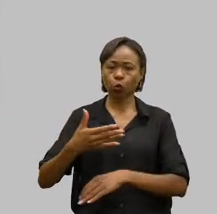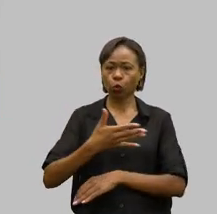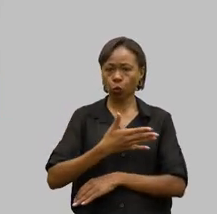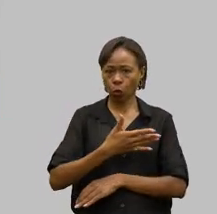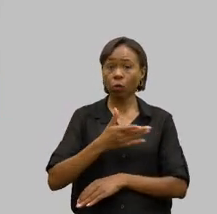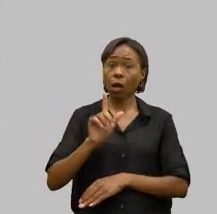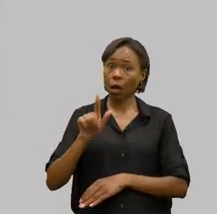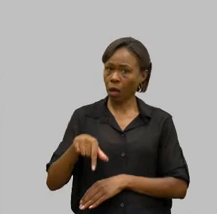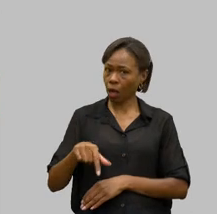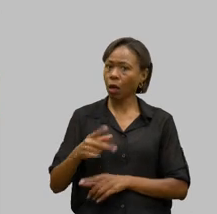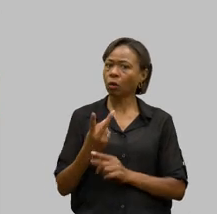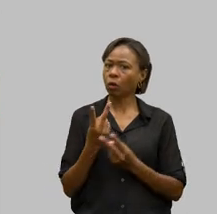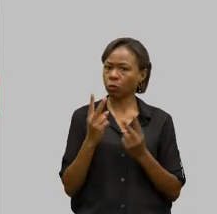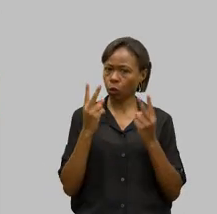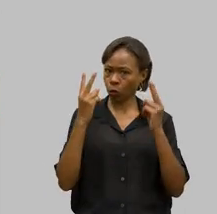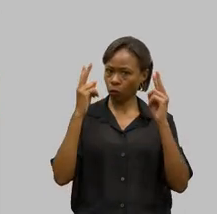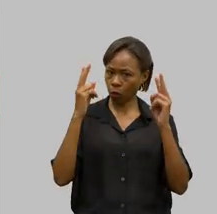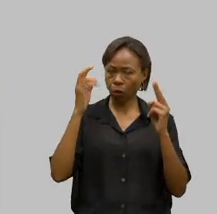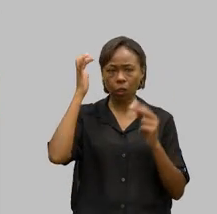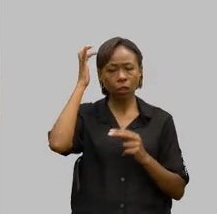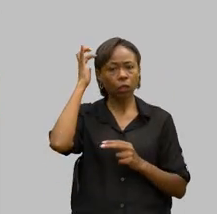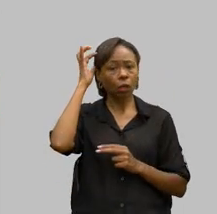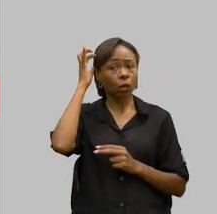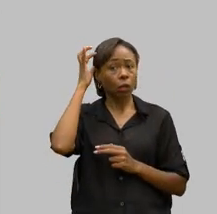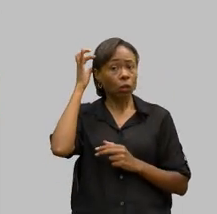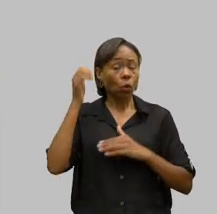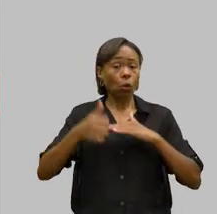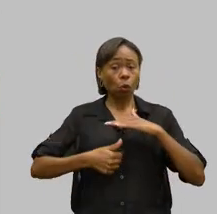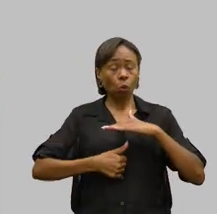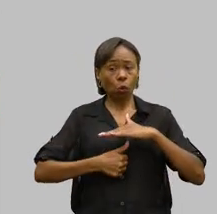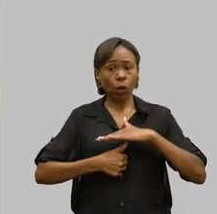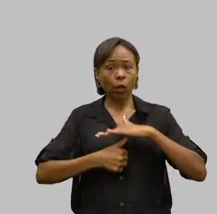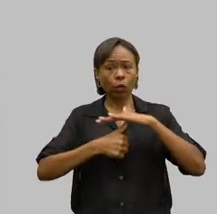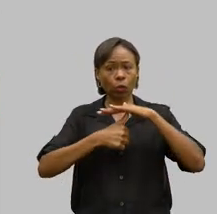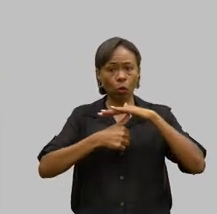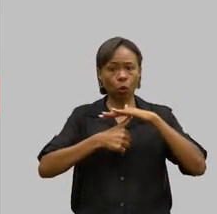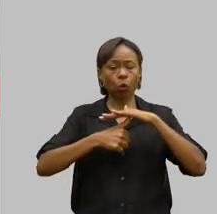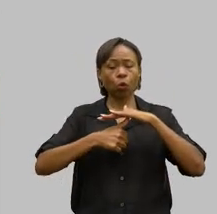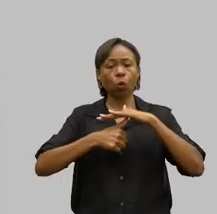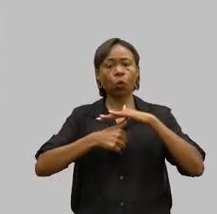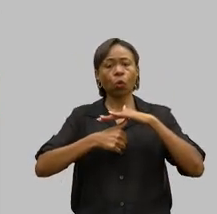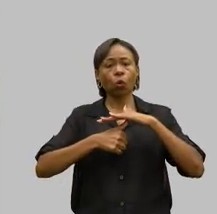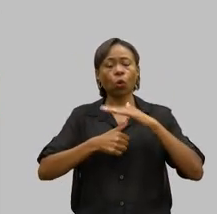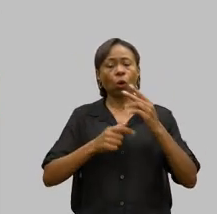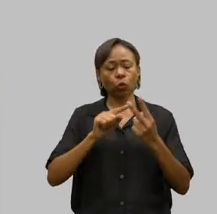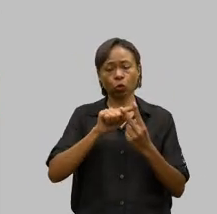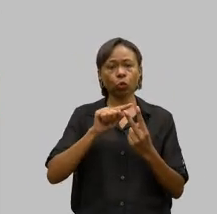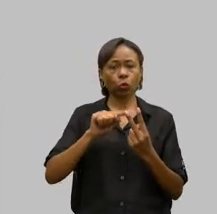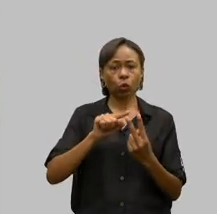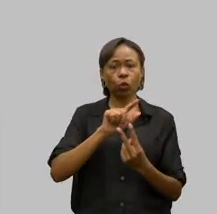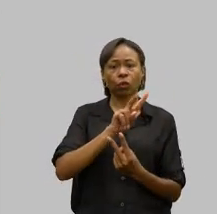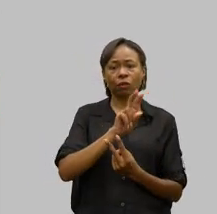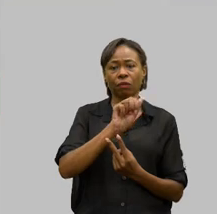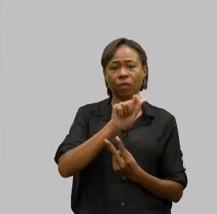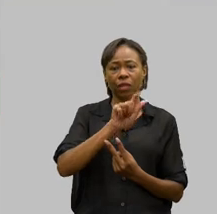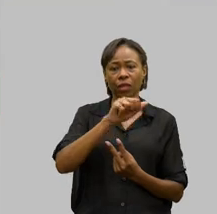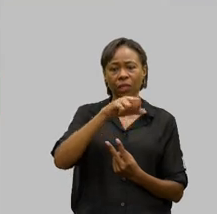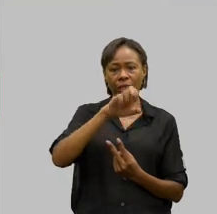cumprimentar os dois reitores, a reitor e o reitor, no caso, Wagner e Lavine, que vêm fazendo um bom trabalho,